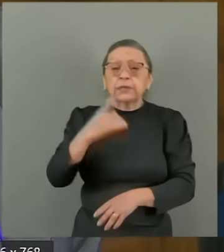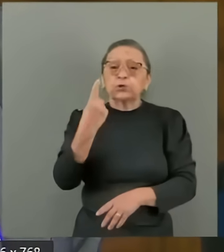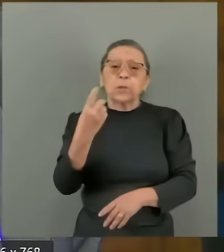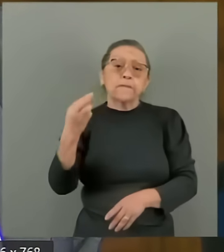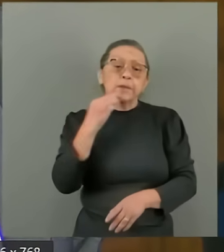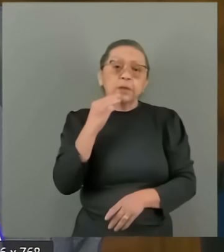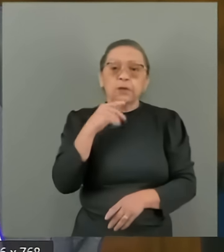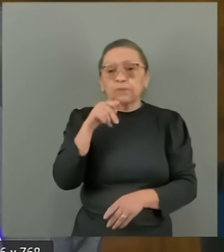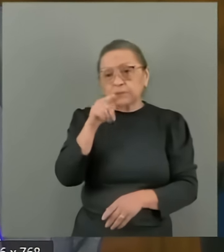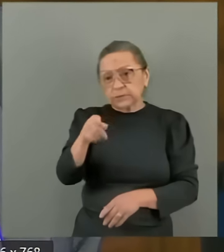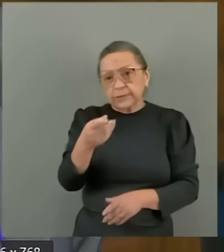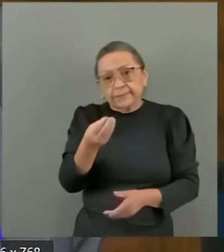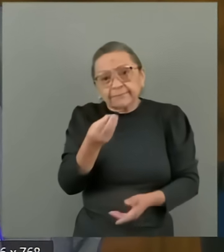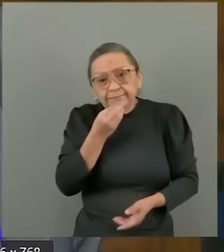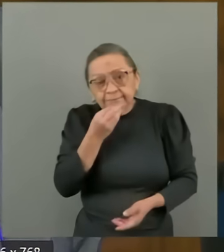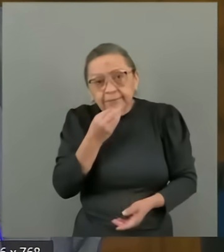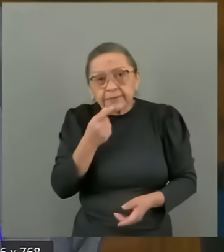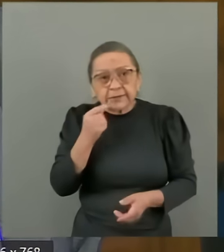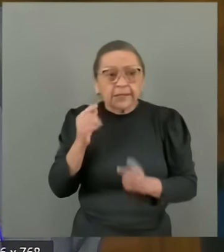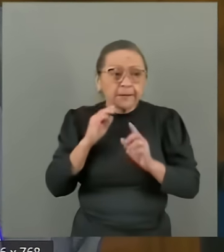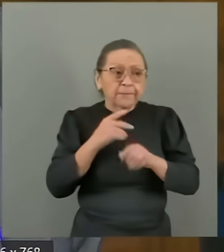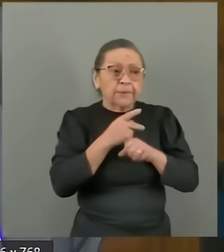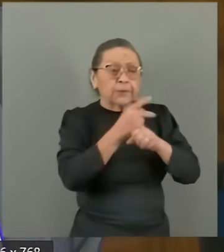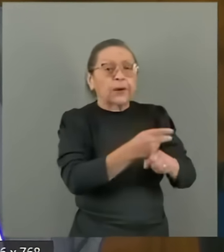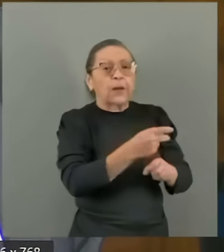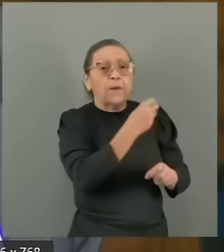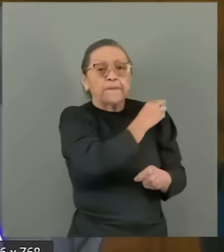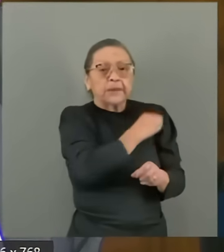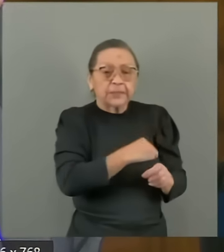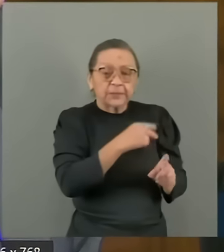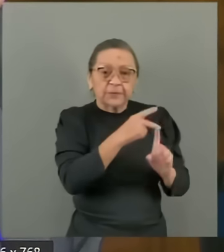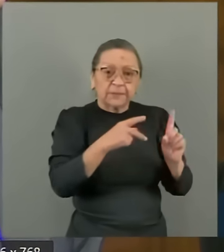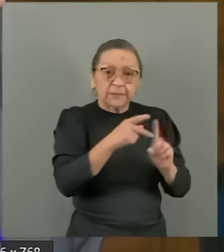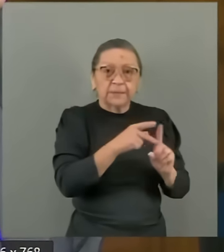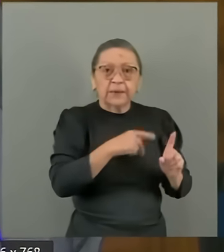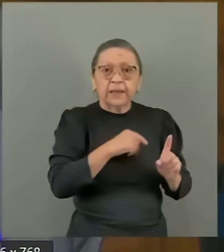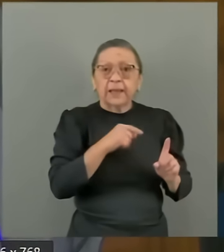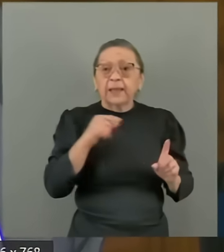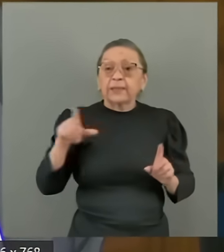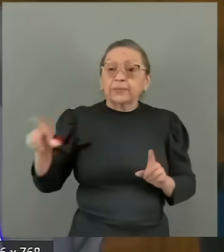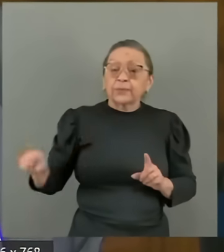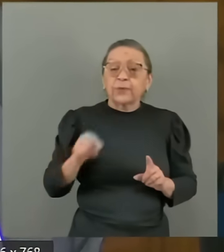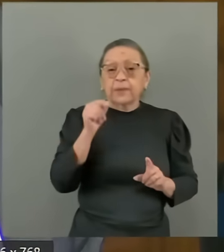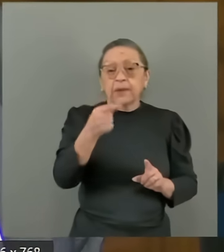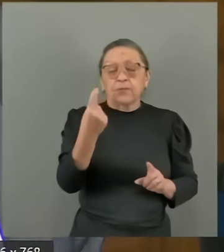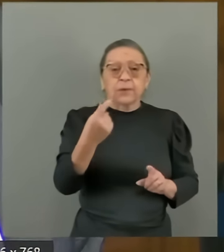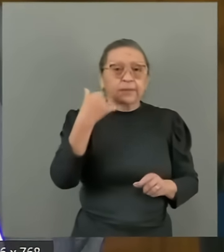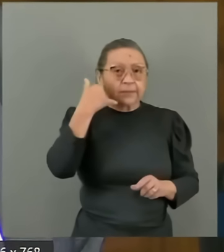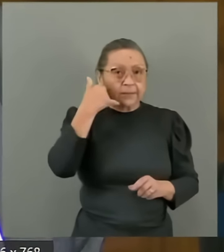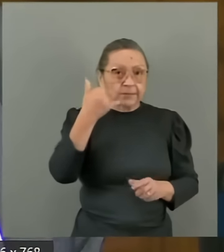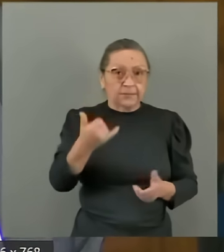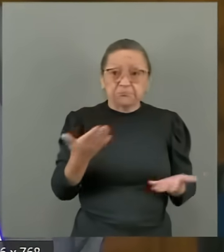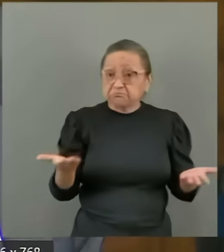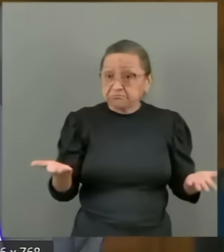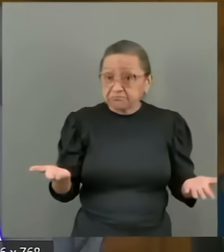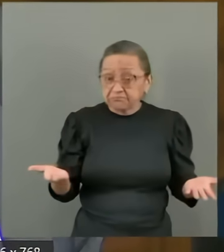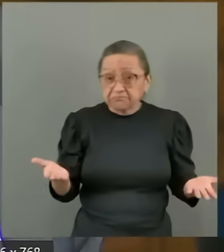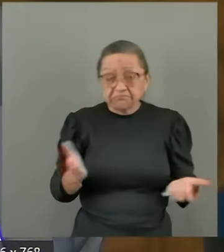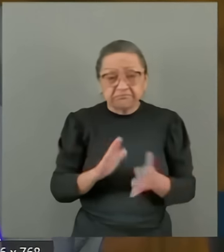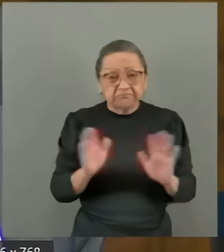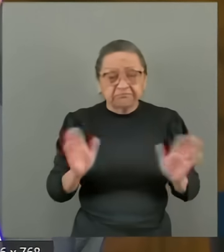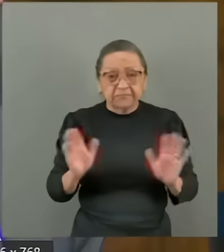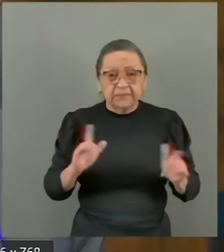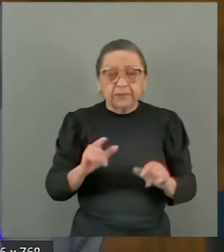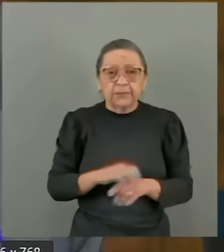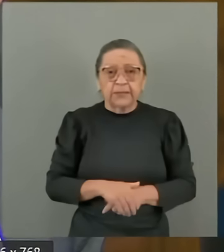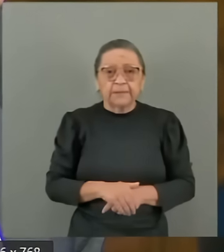tinha que se reportar ao ministro da Previdência para nomear até uma telefonista. Isso não tem no histórico